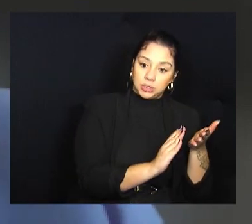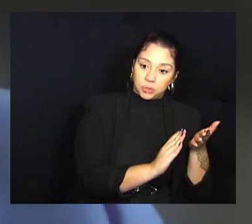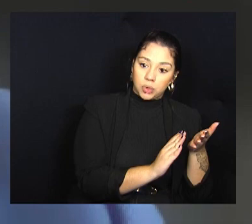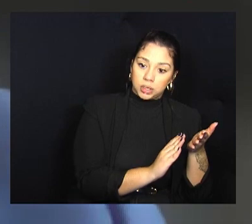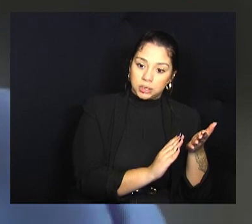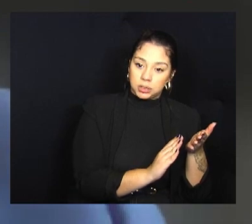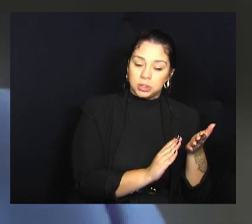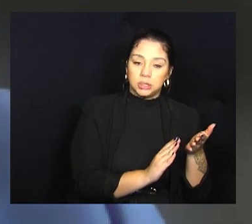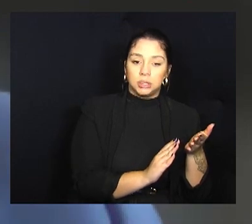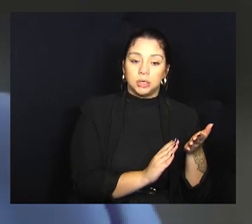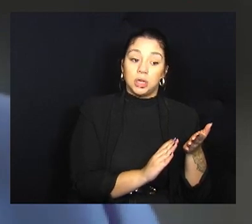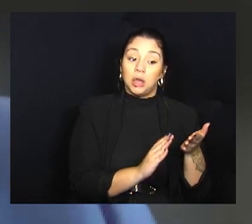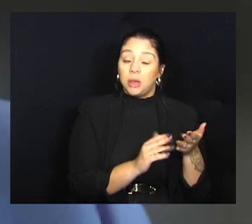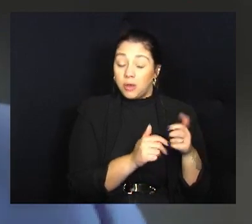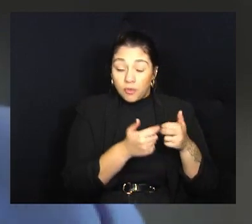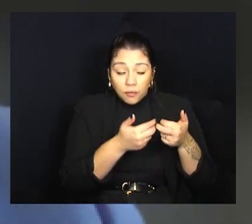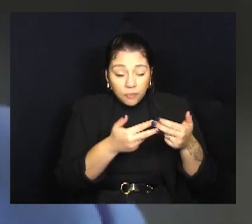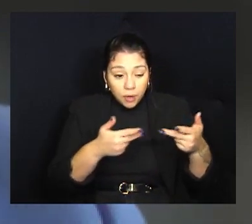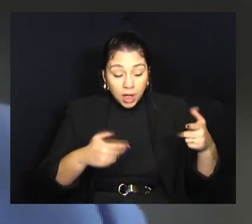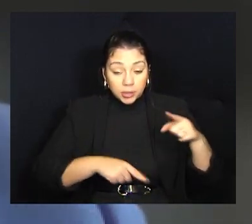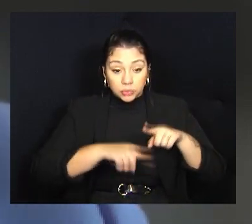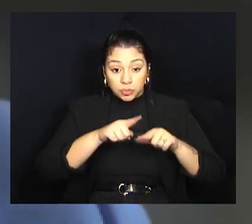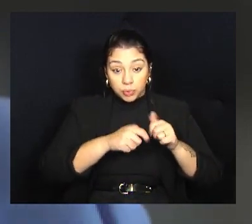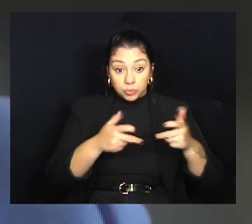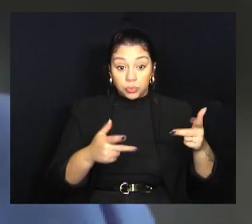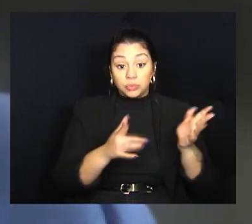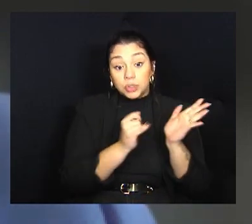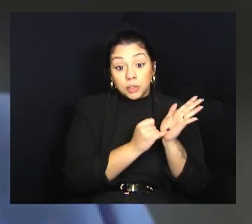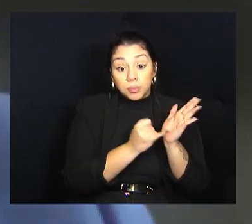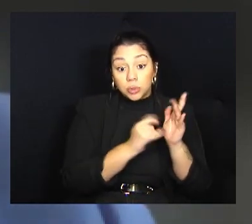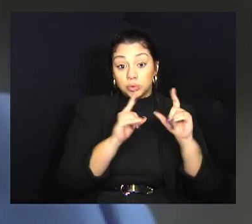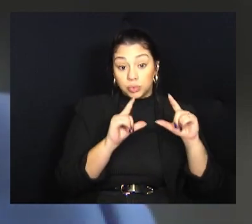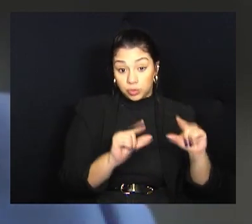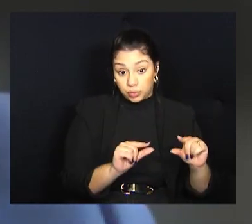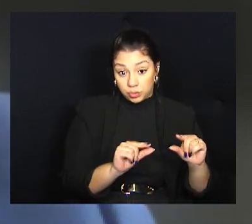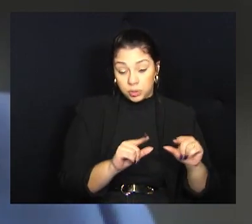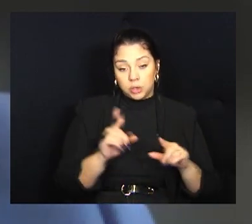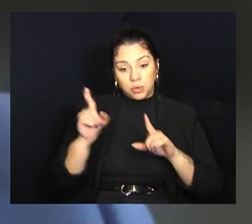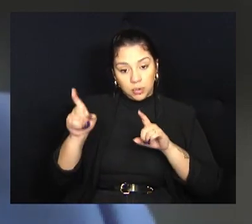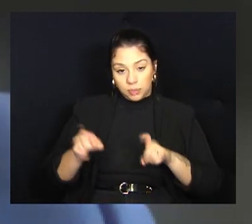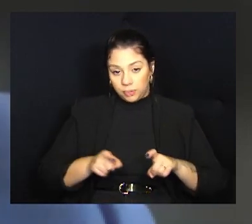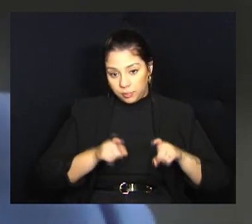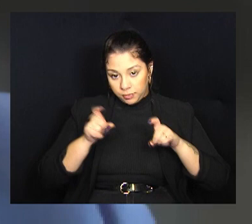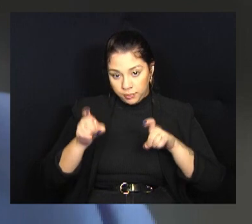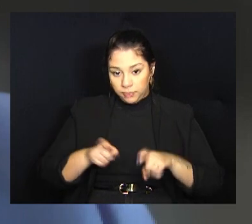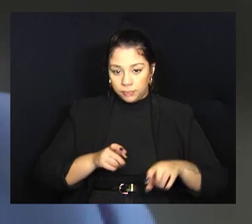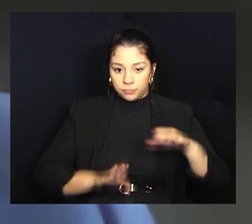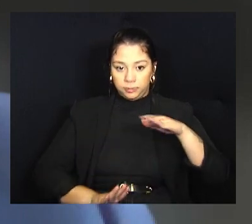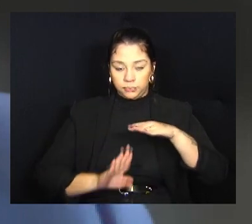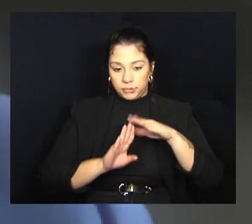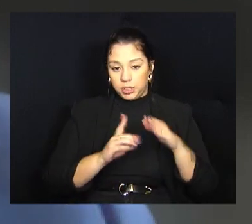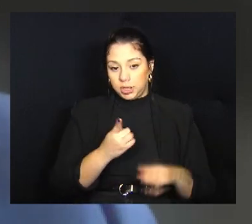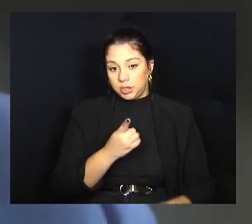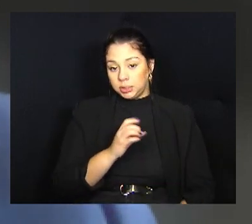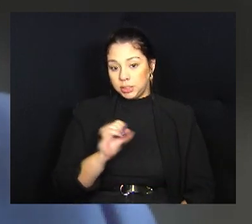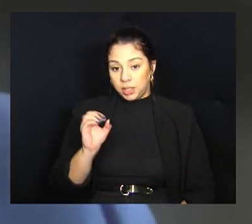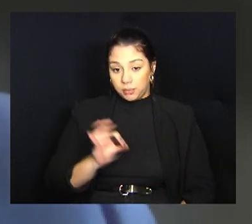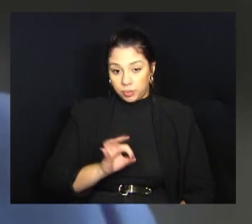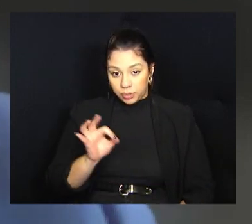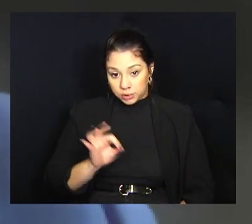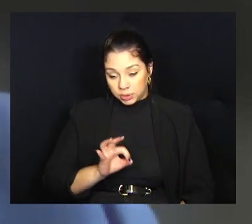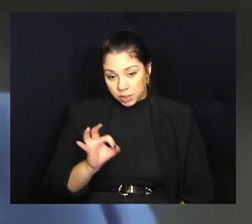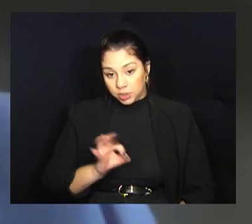diferenciados, vários produtos vão ter alíquota reduzida. Agropecuários vai ter até 100% na redução da contribuição sobre